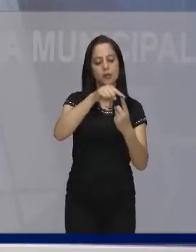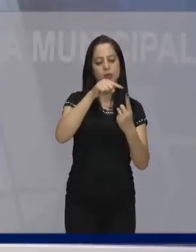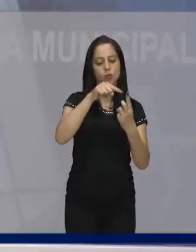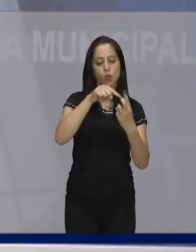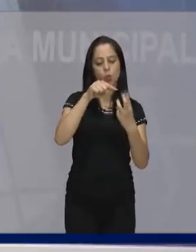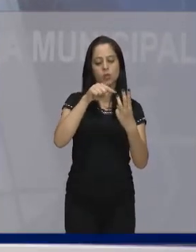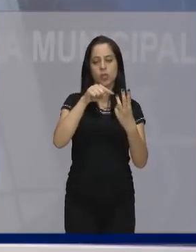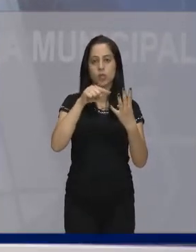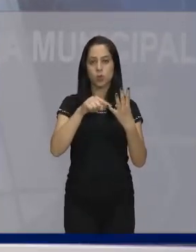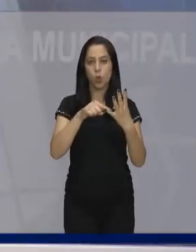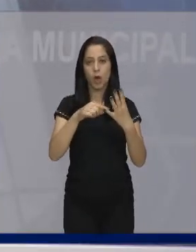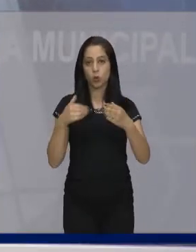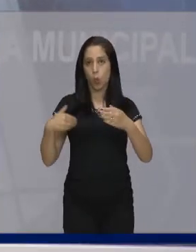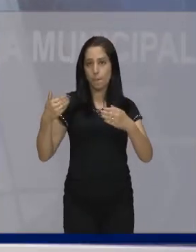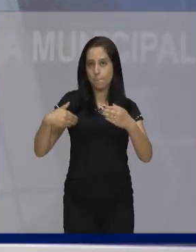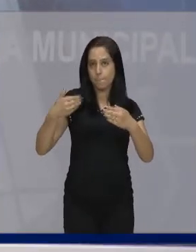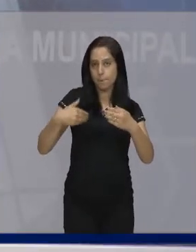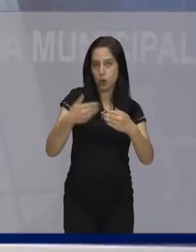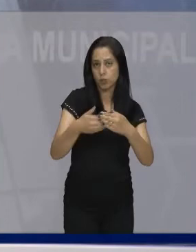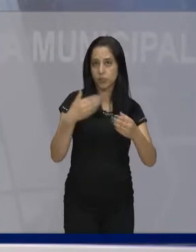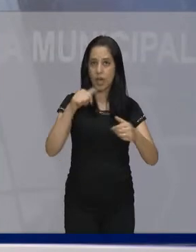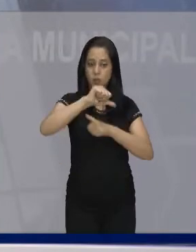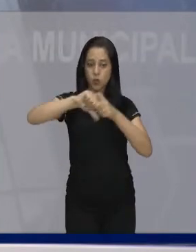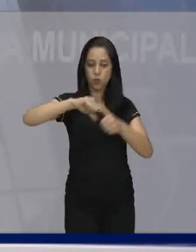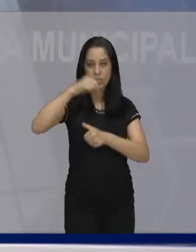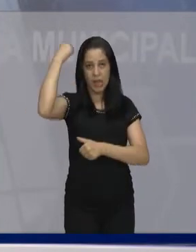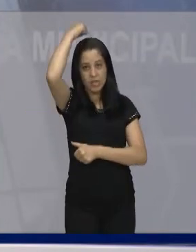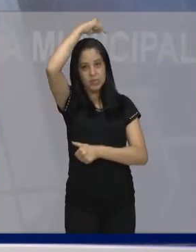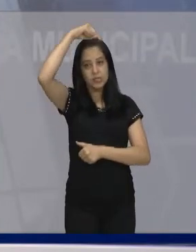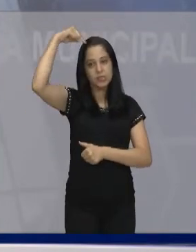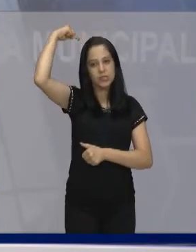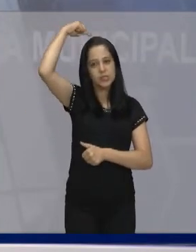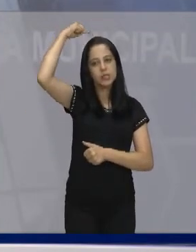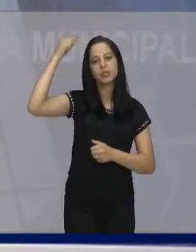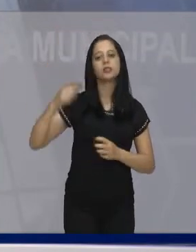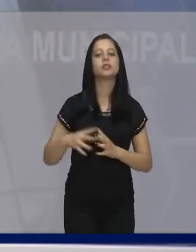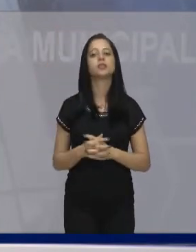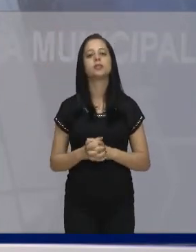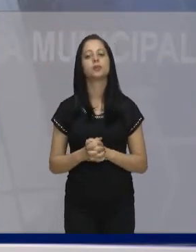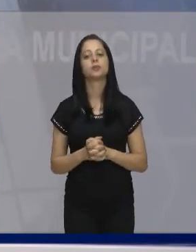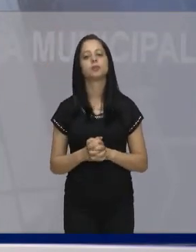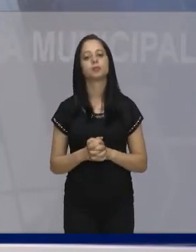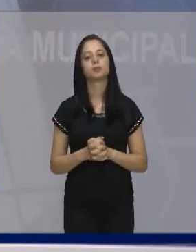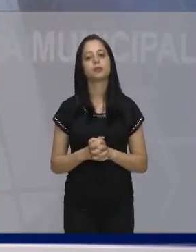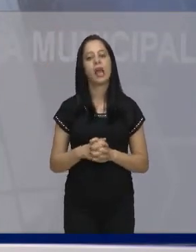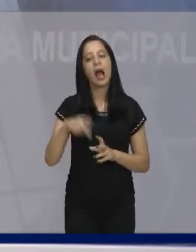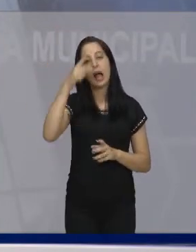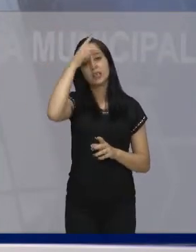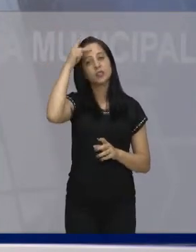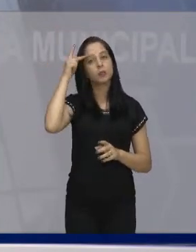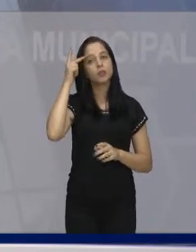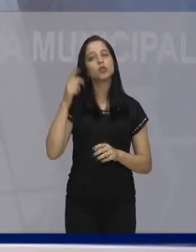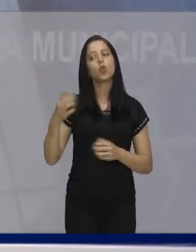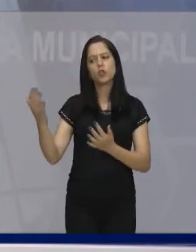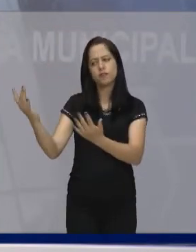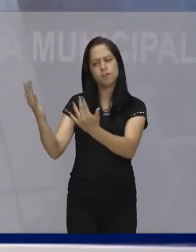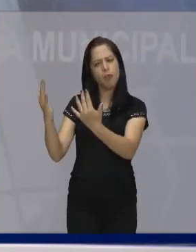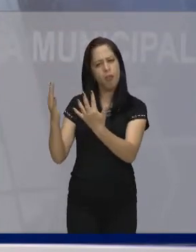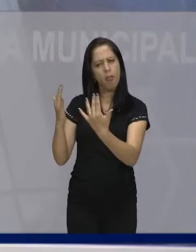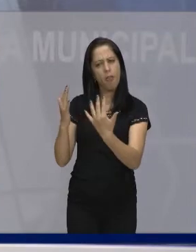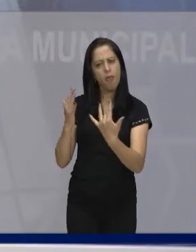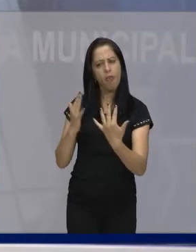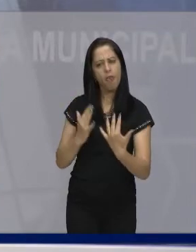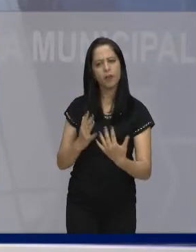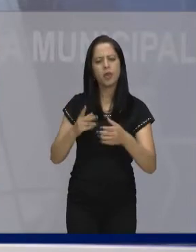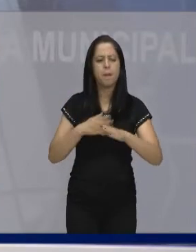ainda mais o número de viagens realizadas anualmente por ocasiões de peregrinação e visita aos lugares sagrados. Esses